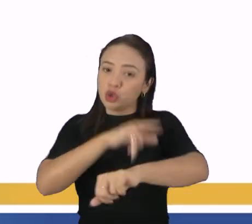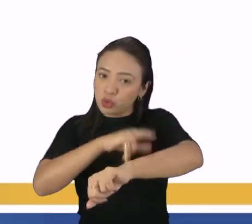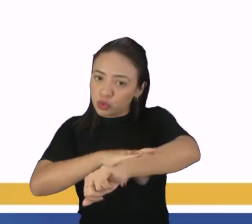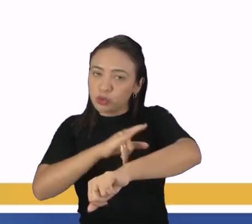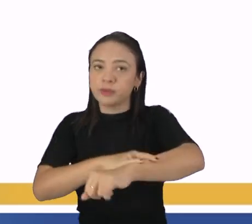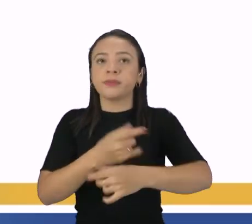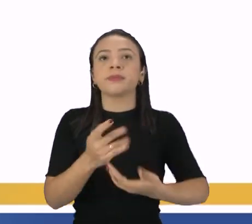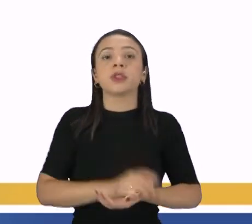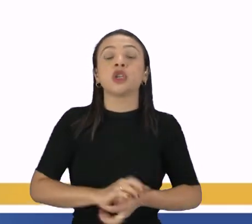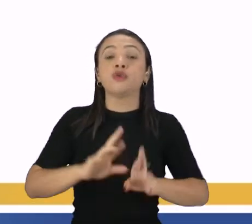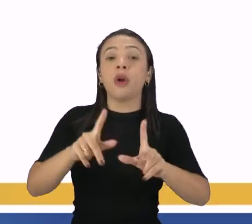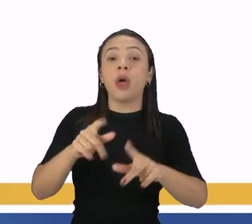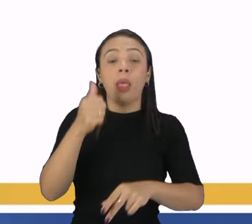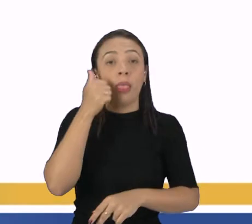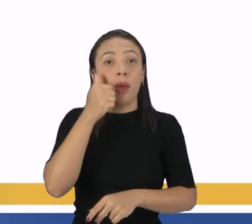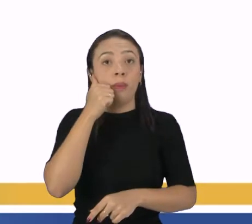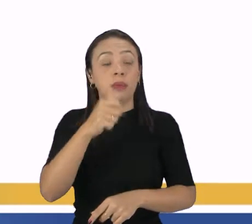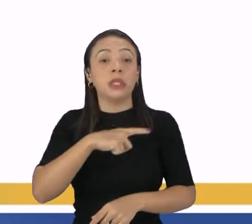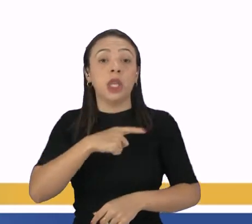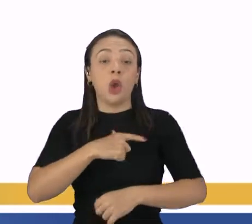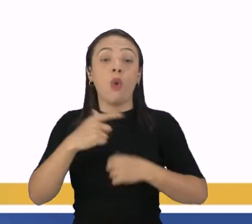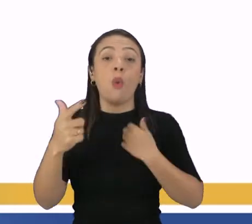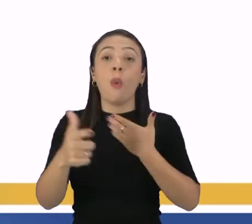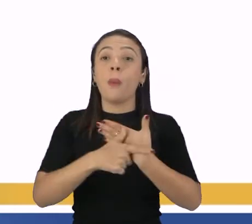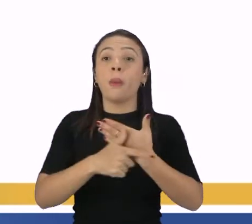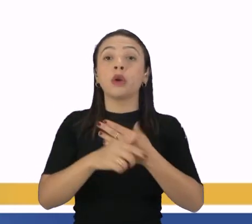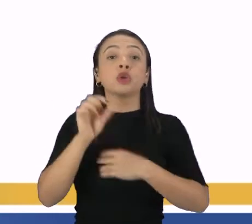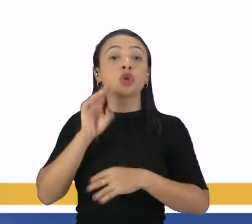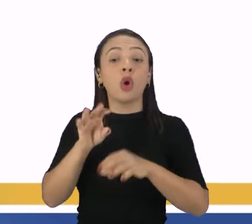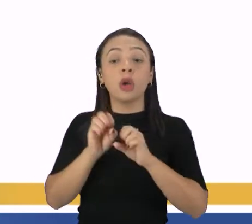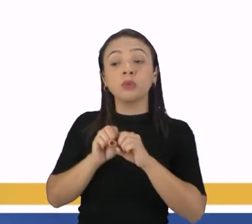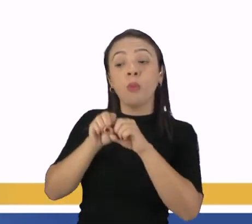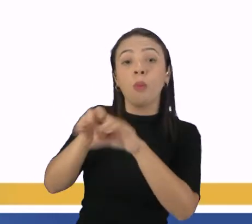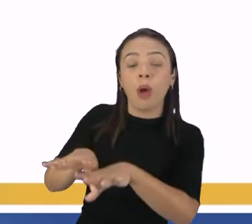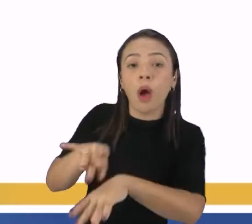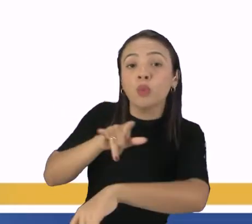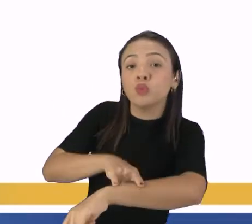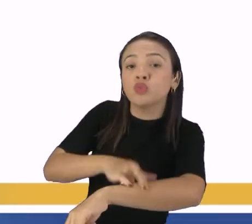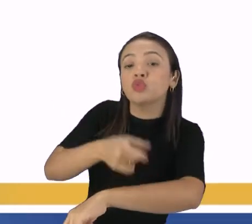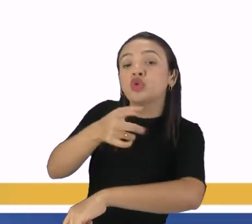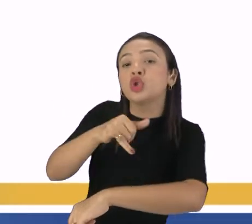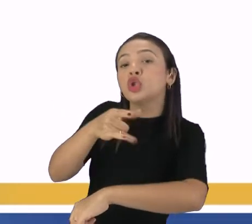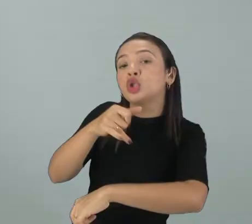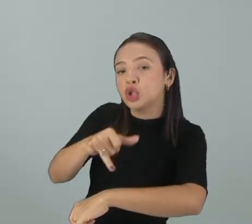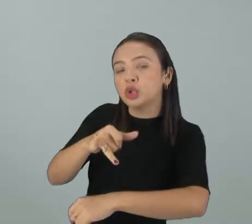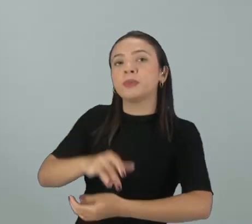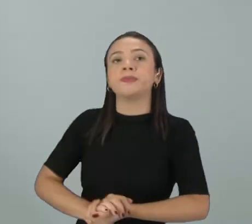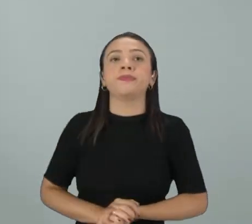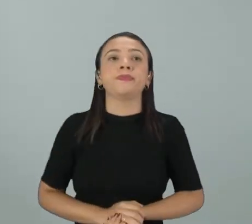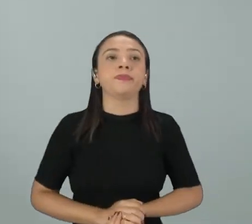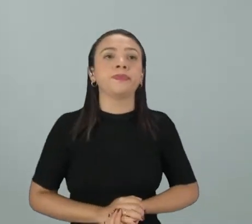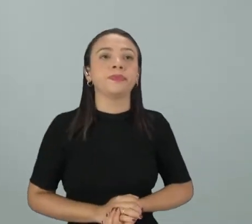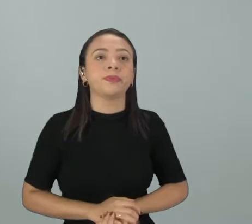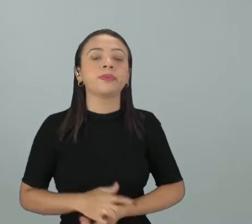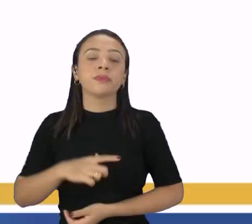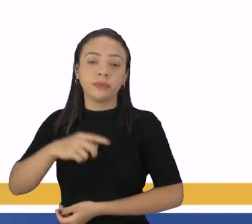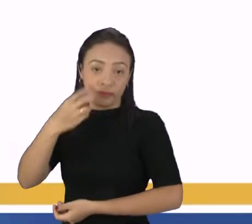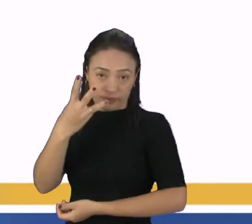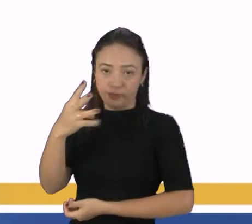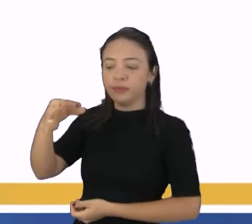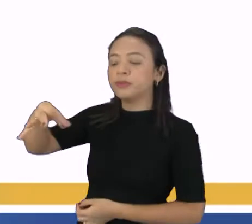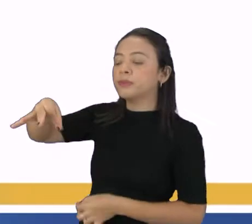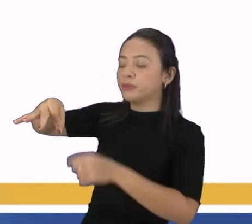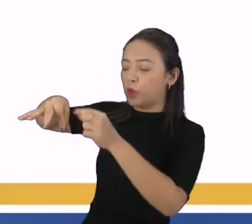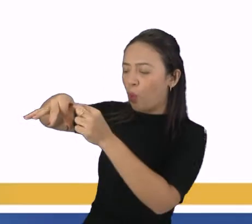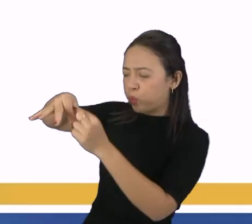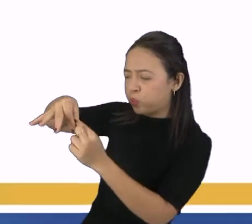do sistema reprodutor feminino, tá? Serve apenas ali para expelir a urina, tá bom? Então, são só esses três, tá? Lábios maiores,